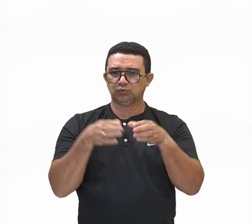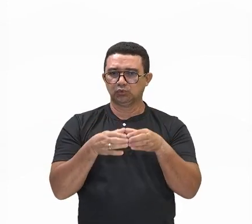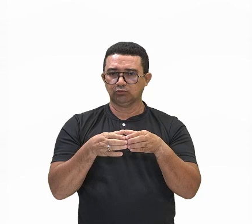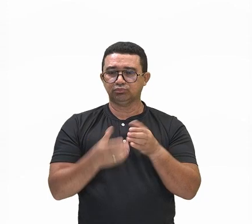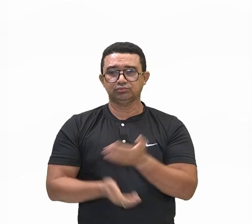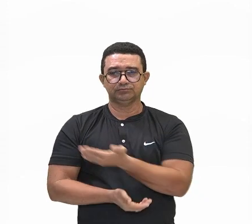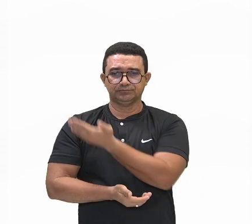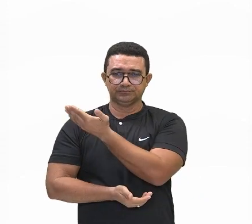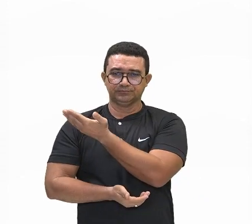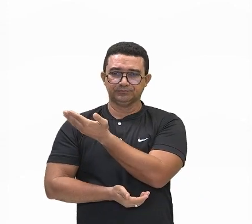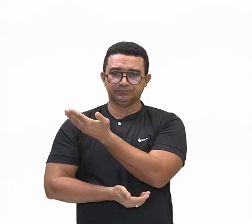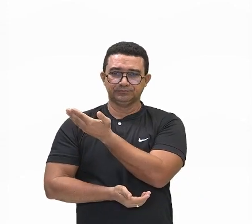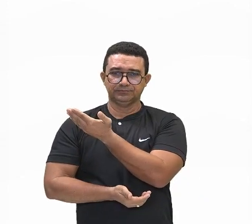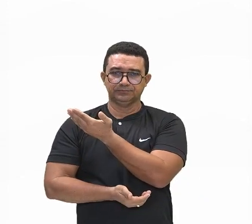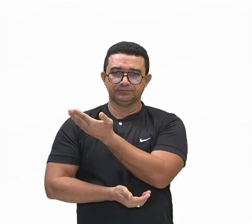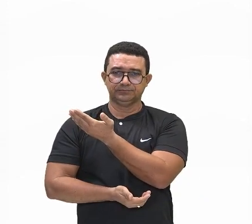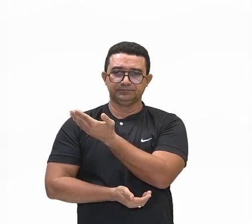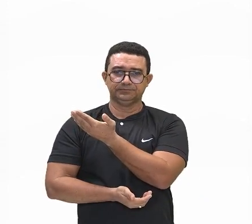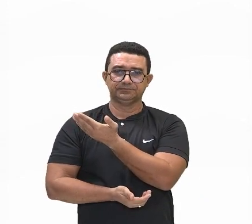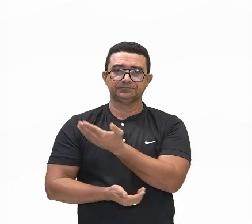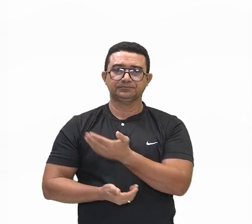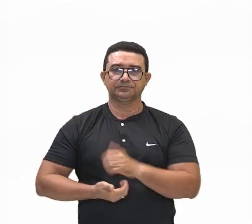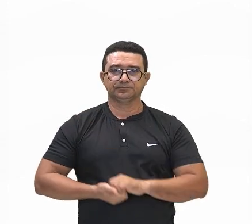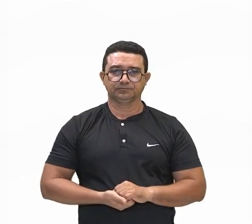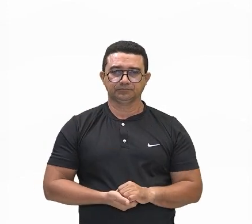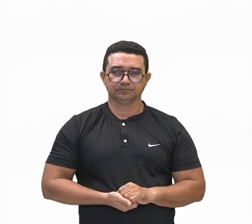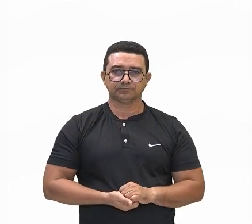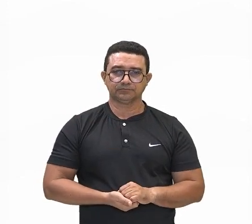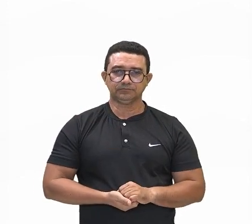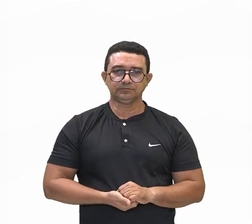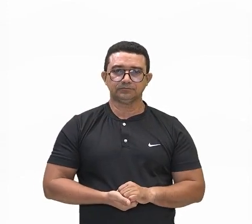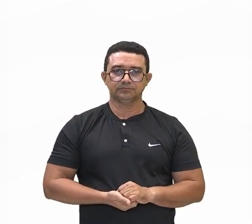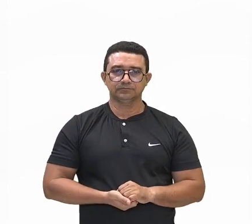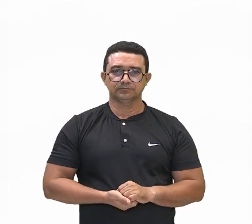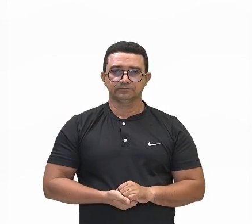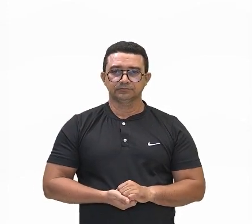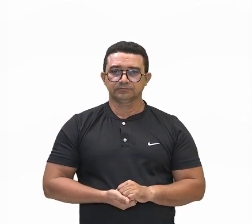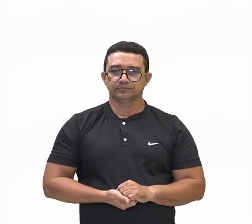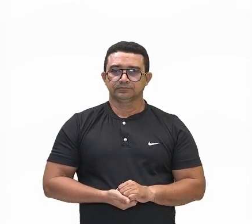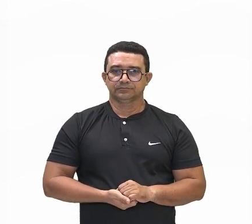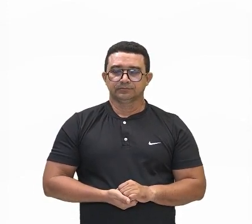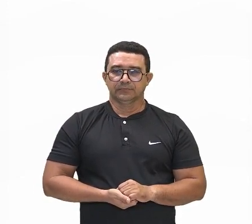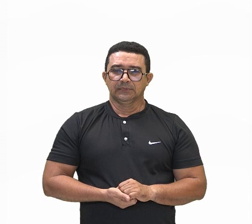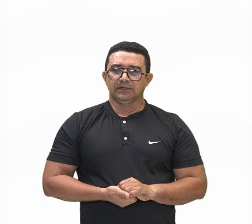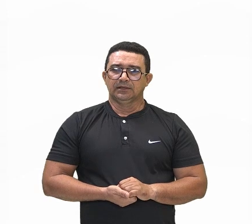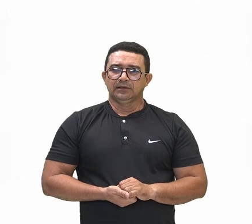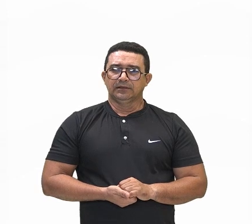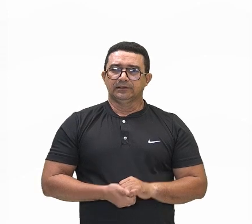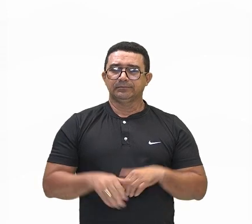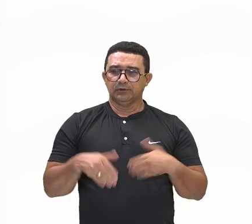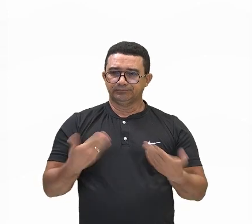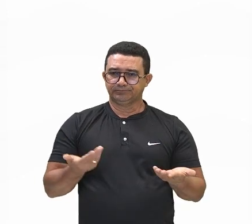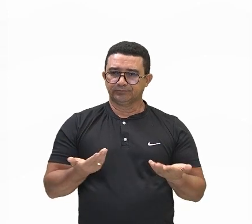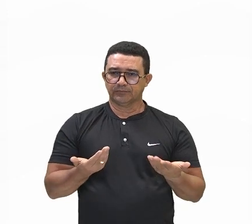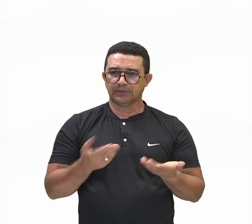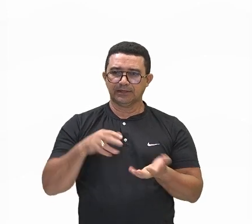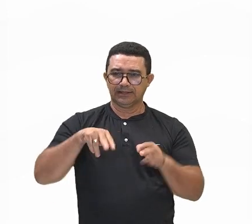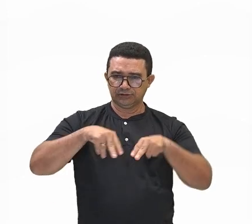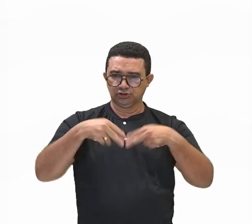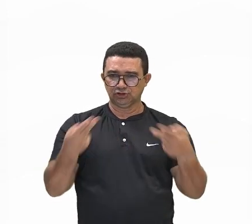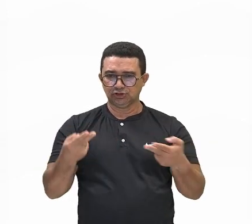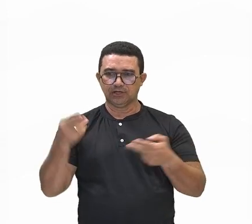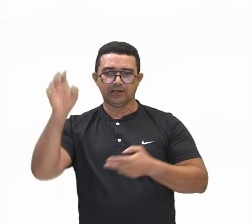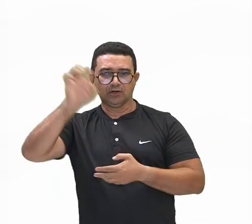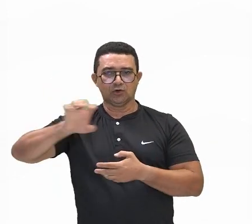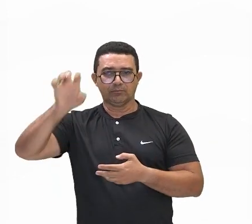os gregos e os povos fino-úgricos, tá? Além das etnias europeias, também vamos relembrar